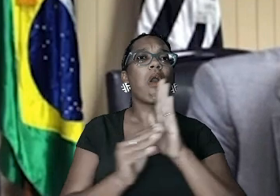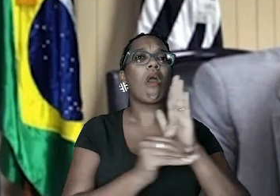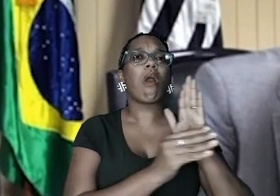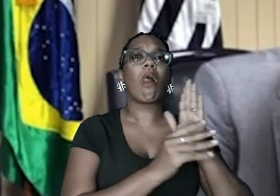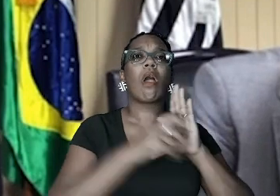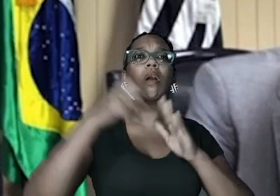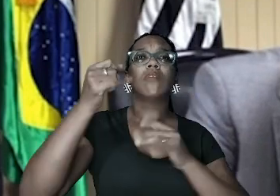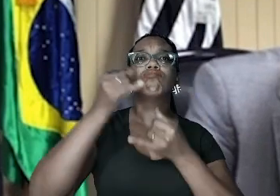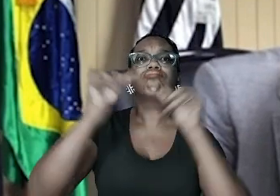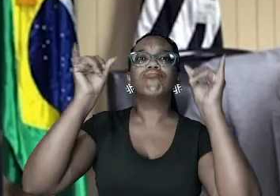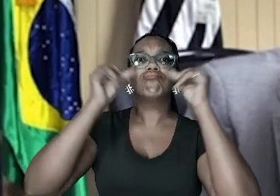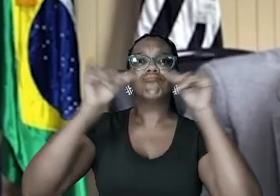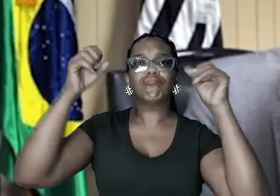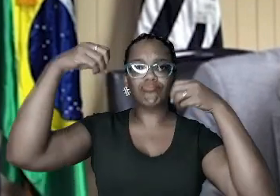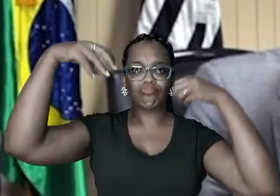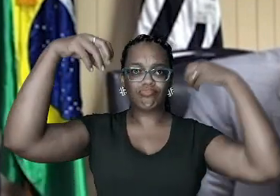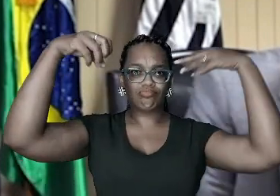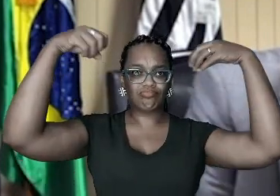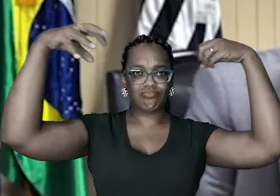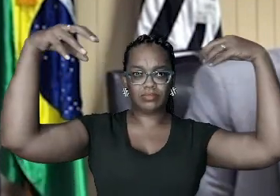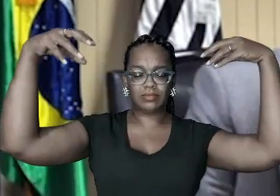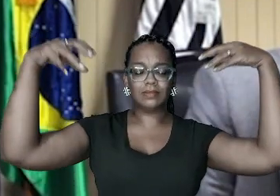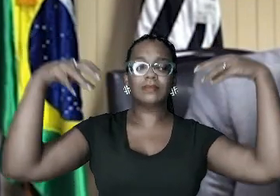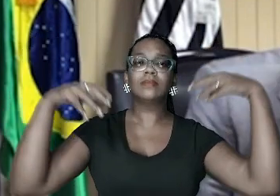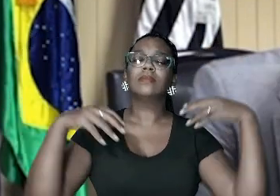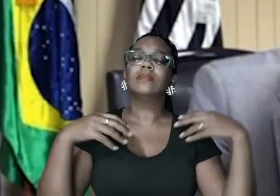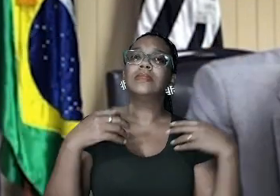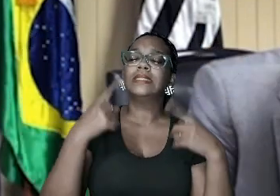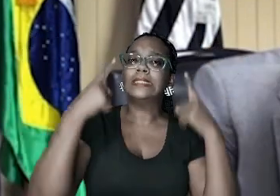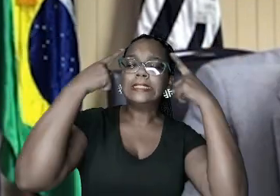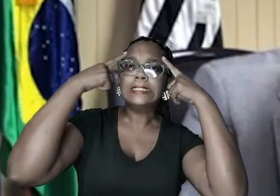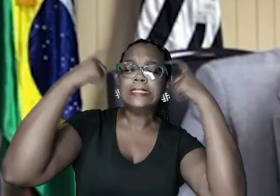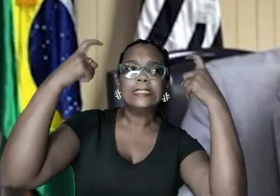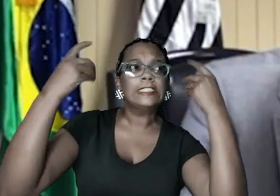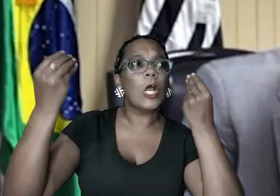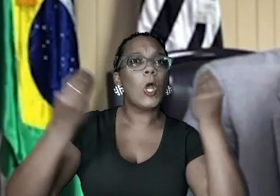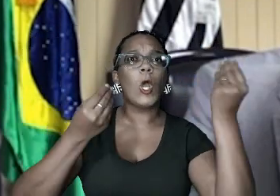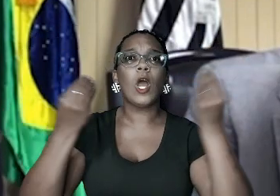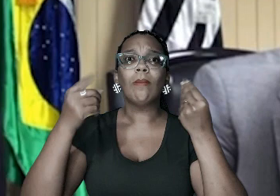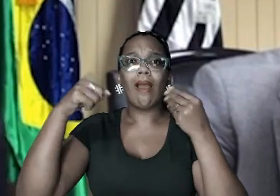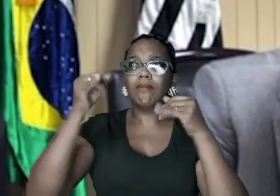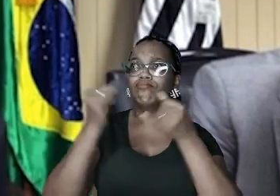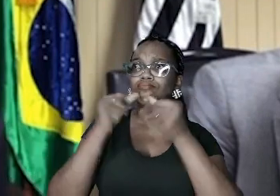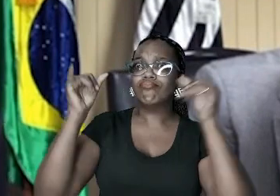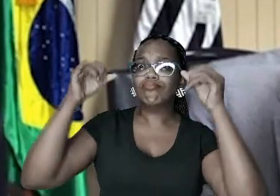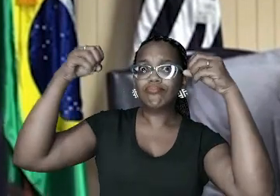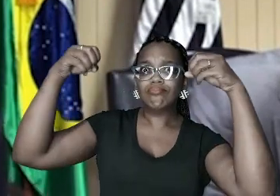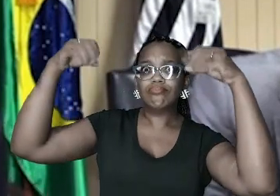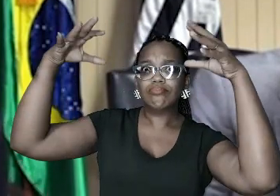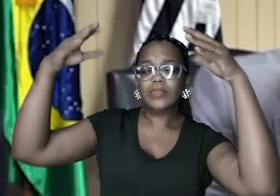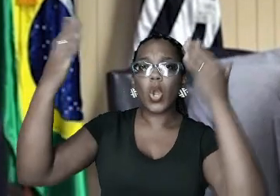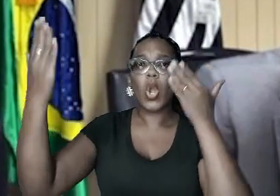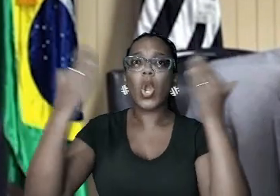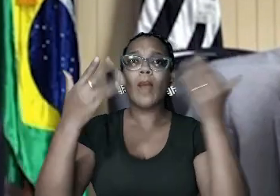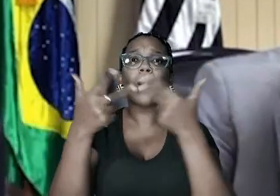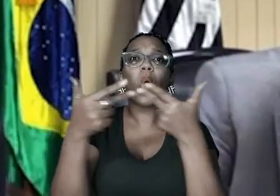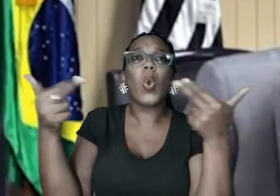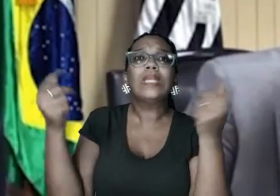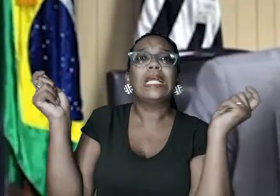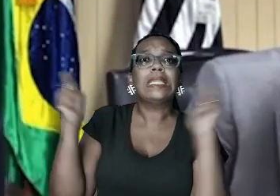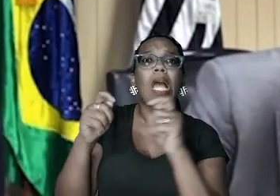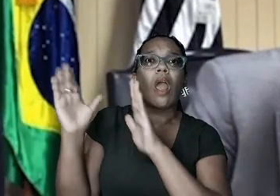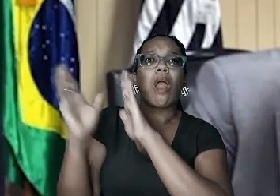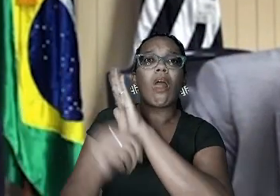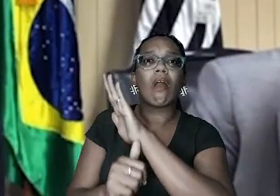começou a lidar com furto de energia elétrica o grande Dilema com qual ele se deparava era